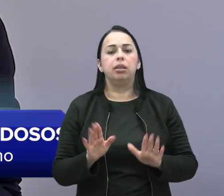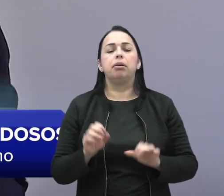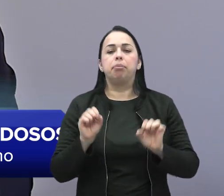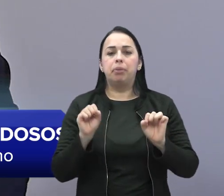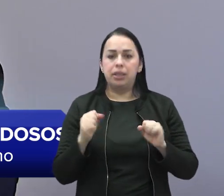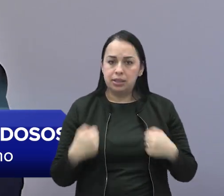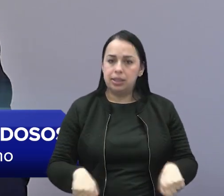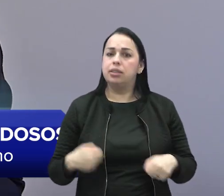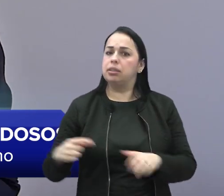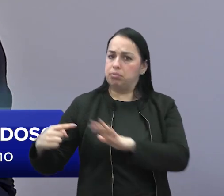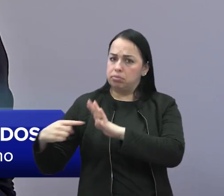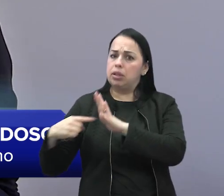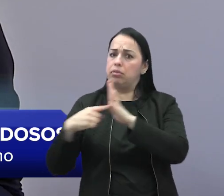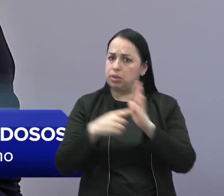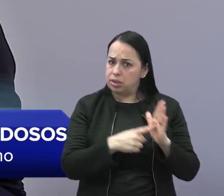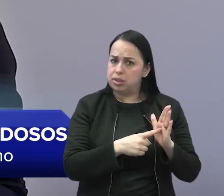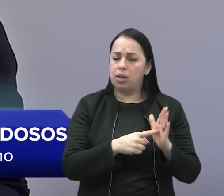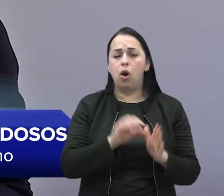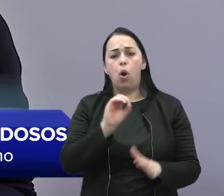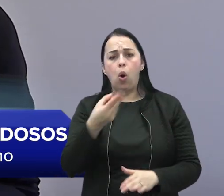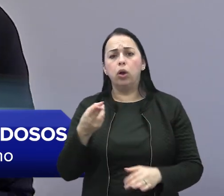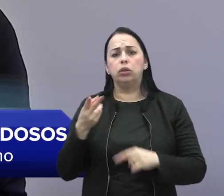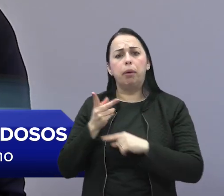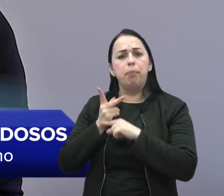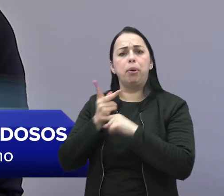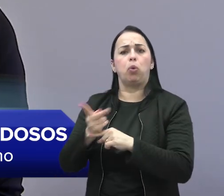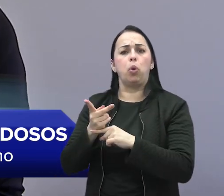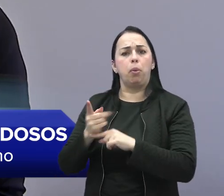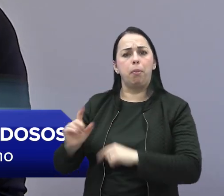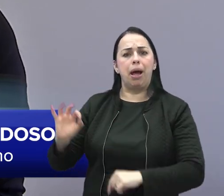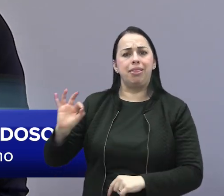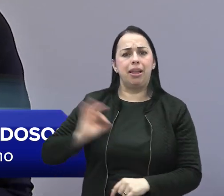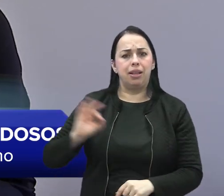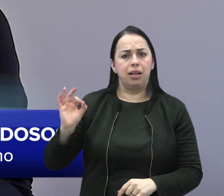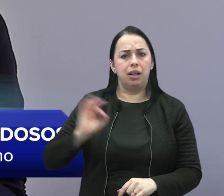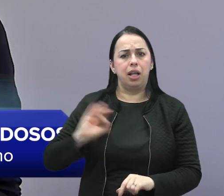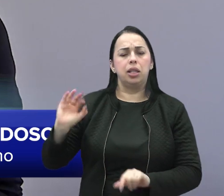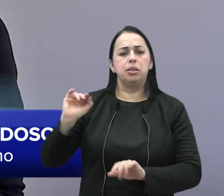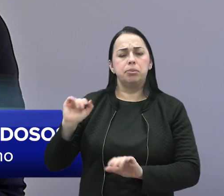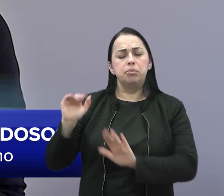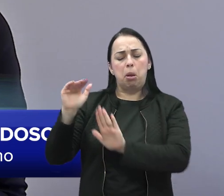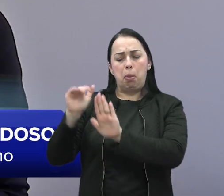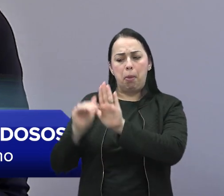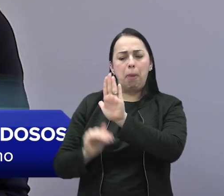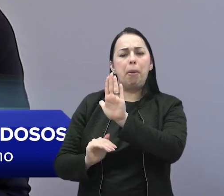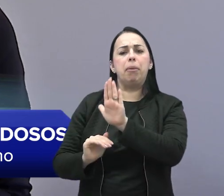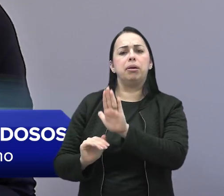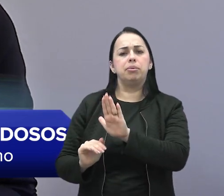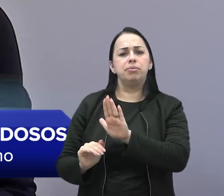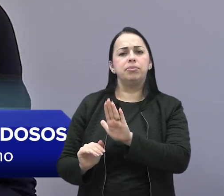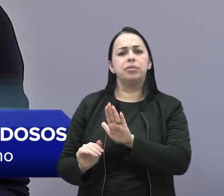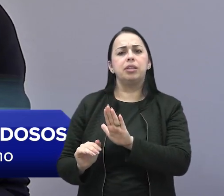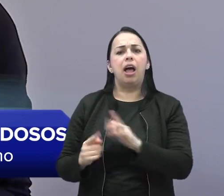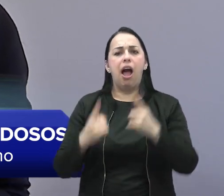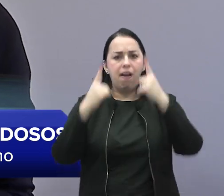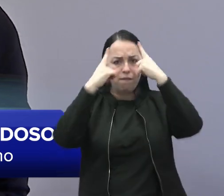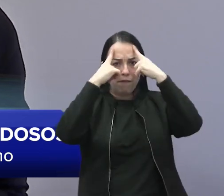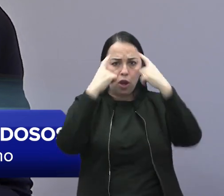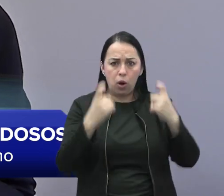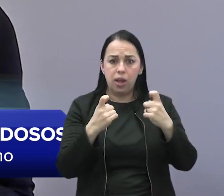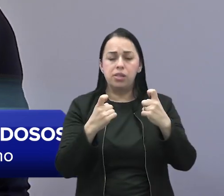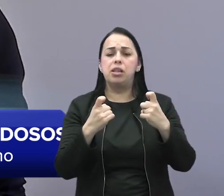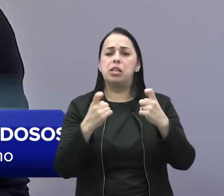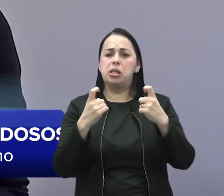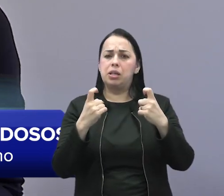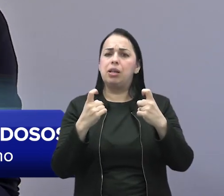Como ela falou, ir a uma delegacia também, seguir ali todos os protocolos. Essas violências e tantas outras só